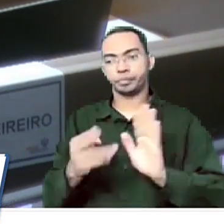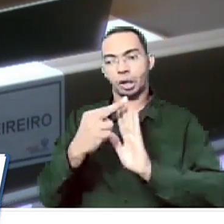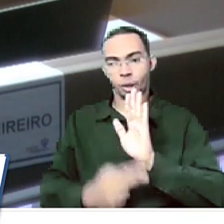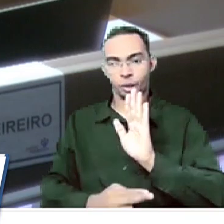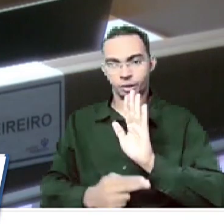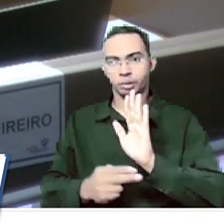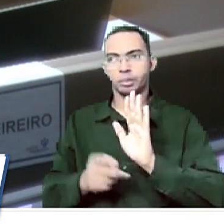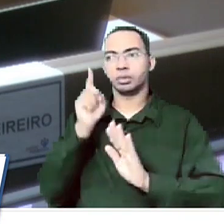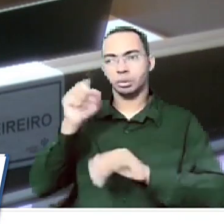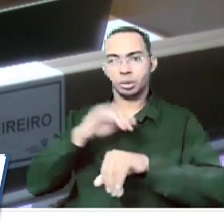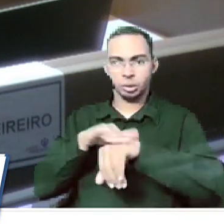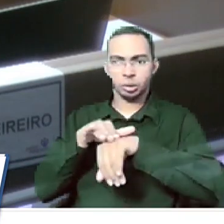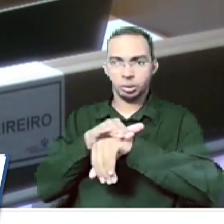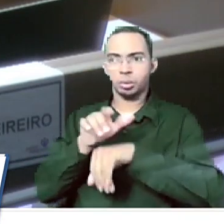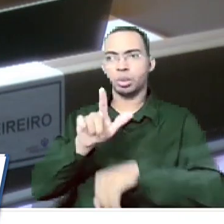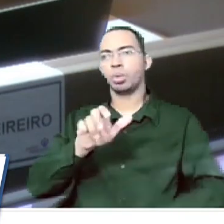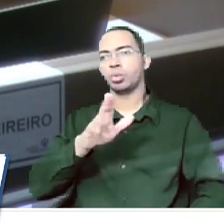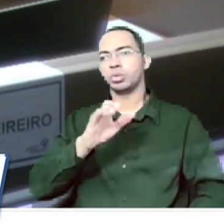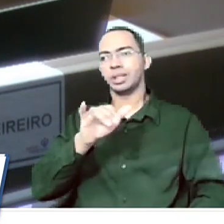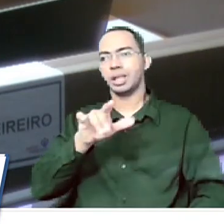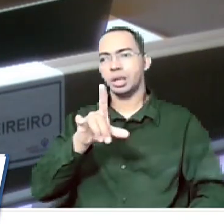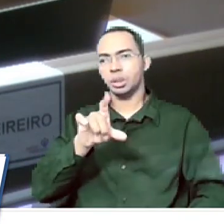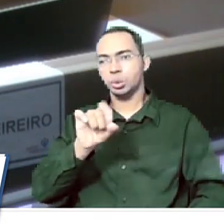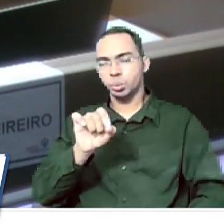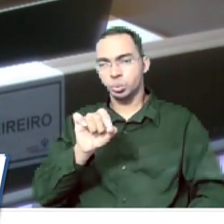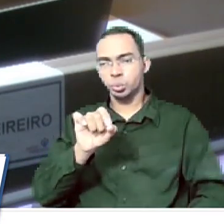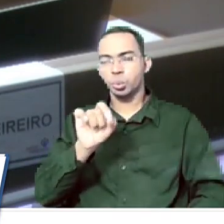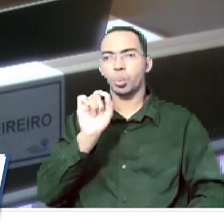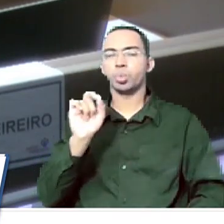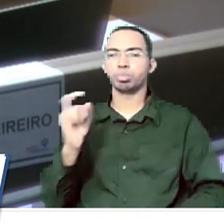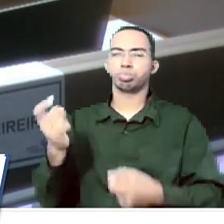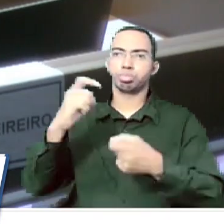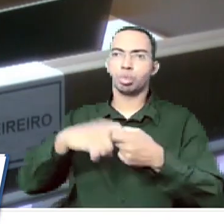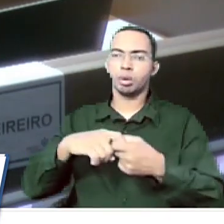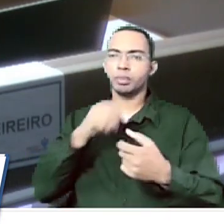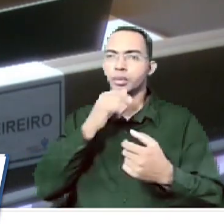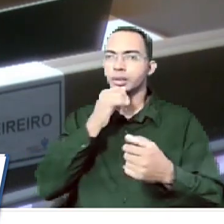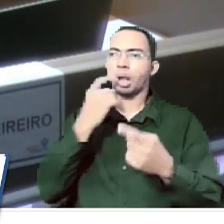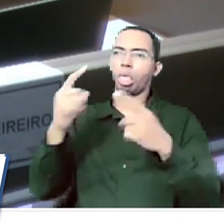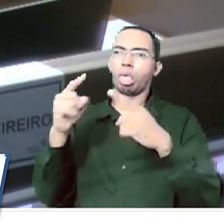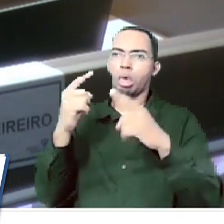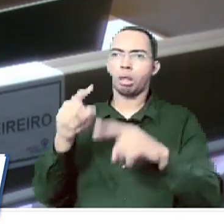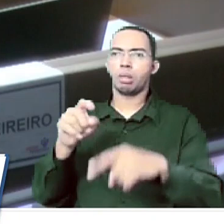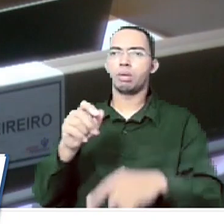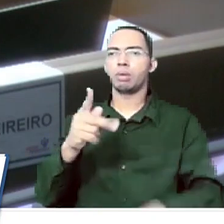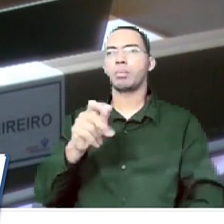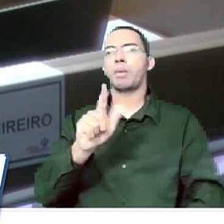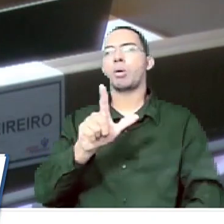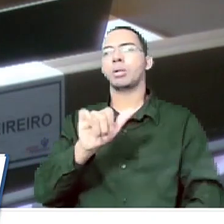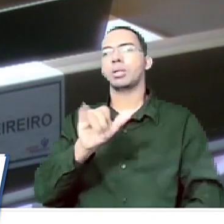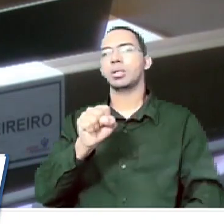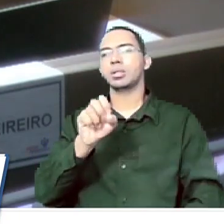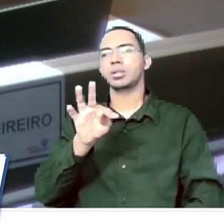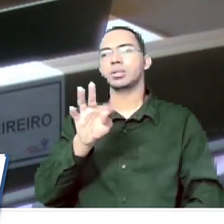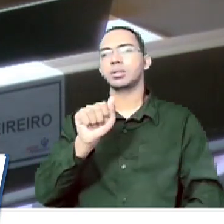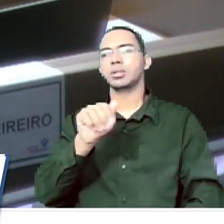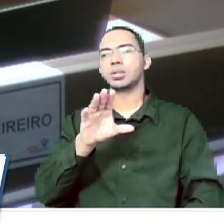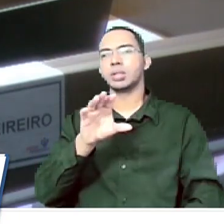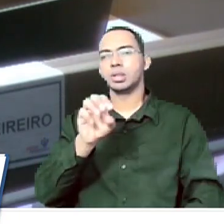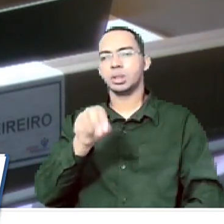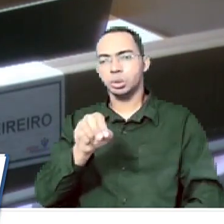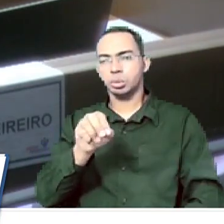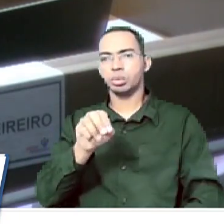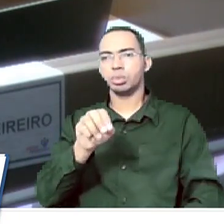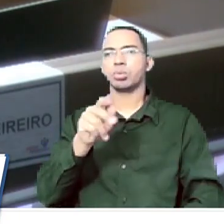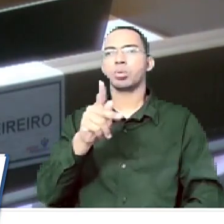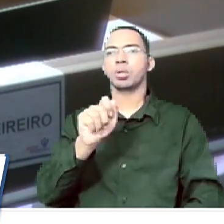com o Luciano, para voltar. Por exemplo, tem reclamação lá do Paulistano, lá do Palma, lá do Jardim